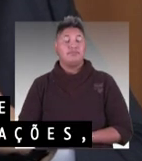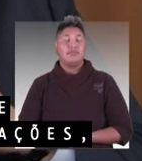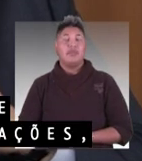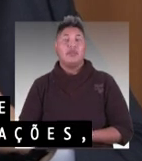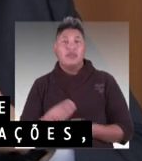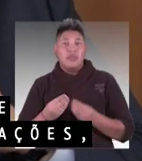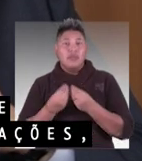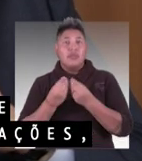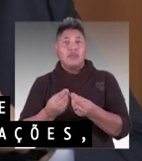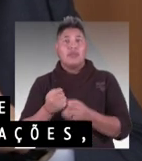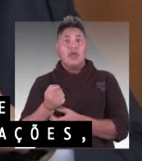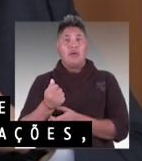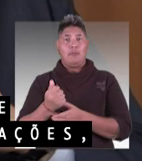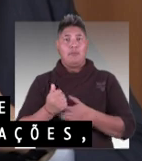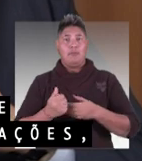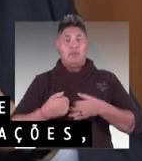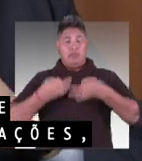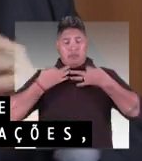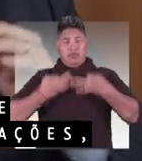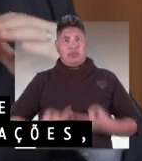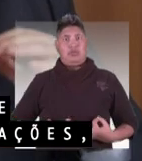de dignidade a essas relações,